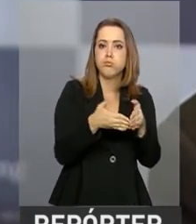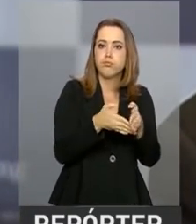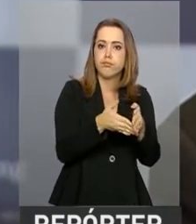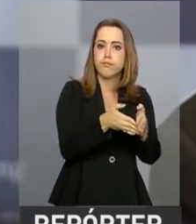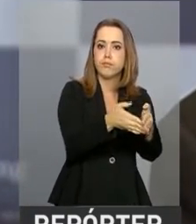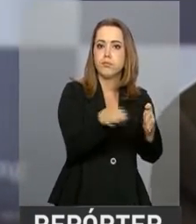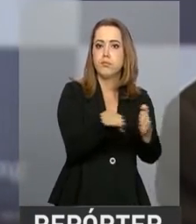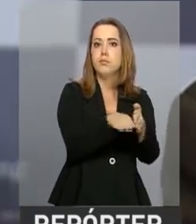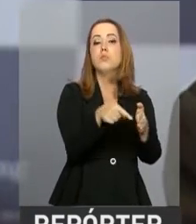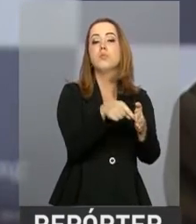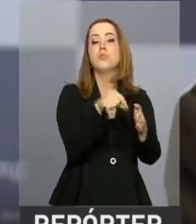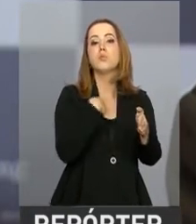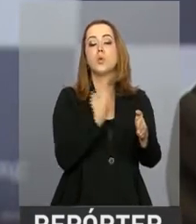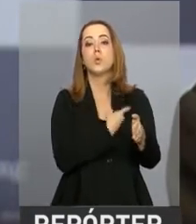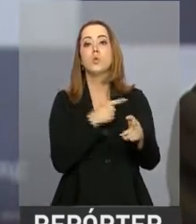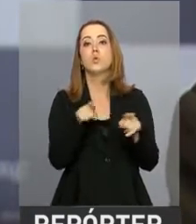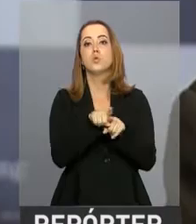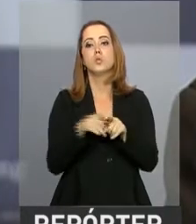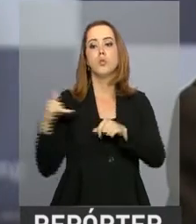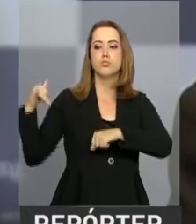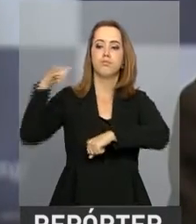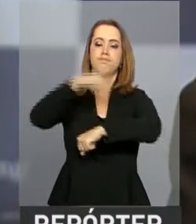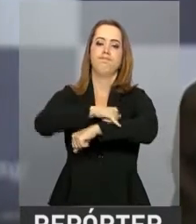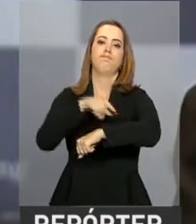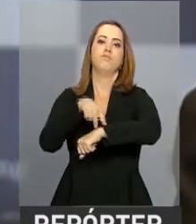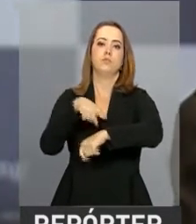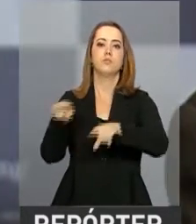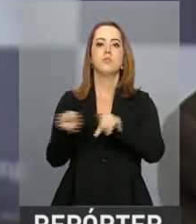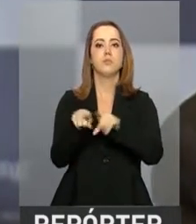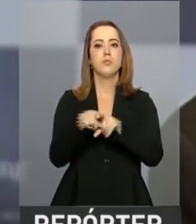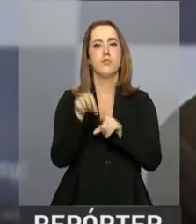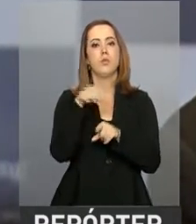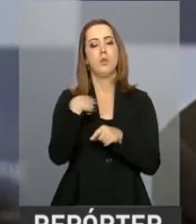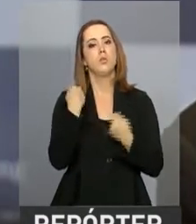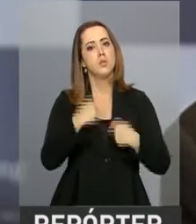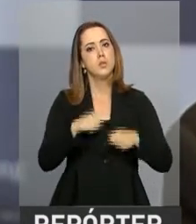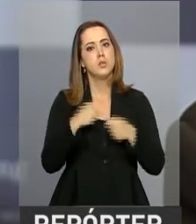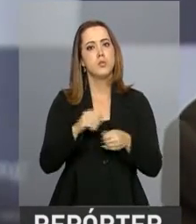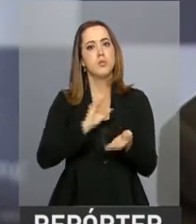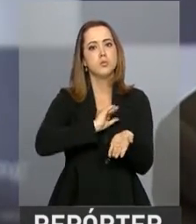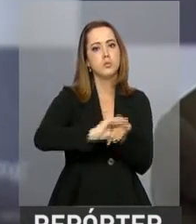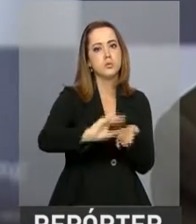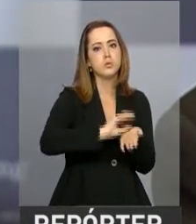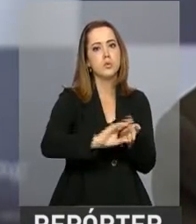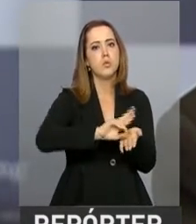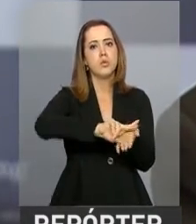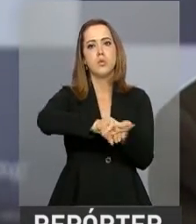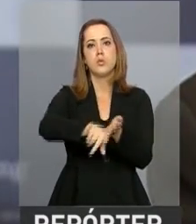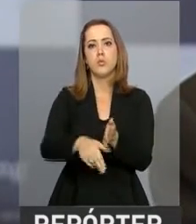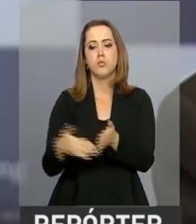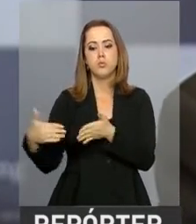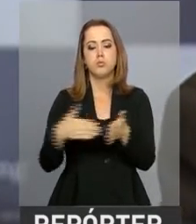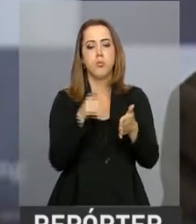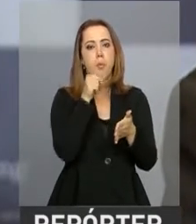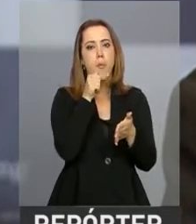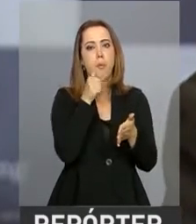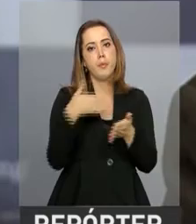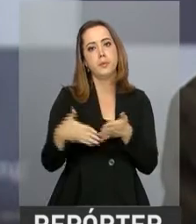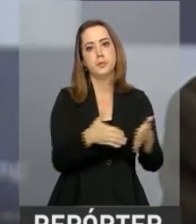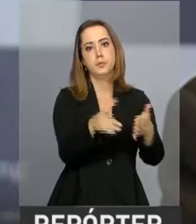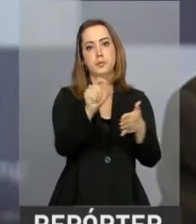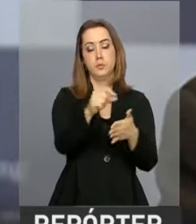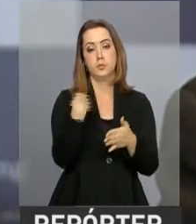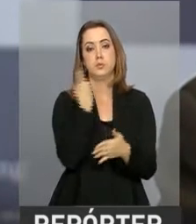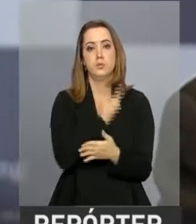temos que investir nos nossos aeroportos, nós temos que investir nas nossas hidrovias. Portanto,